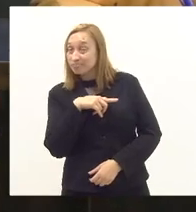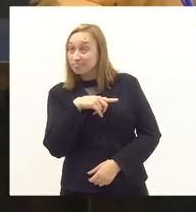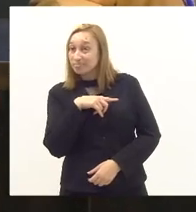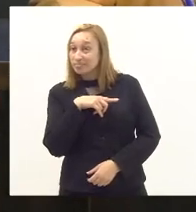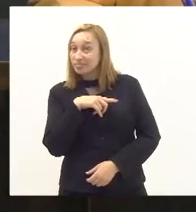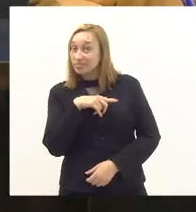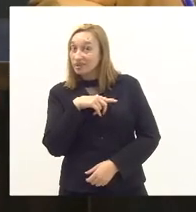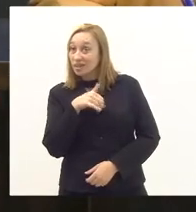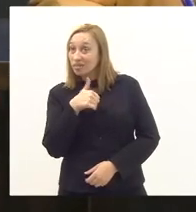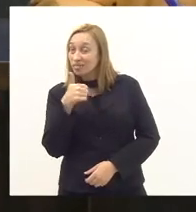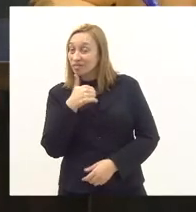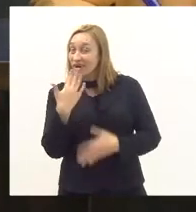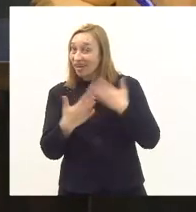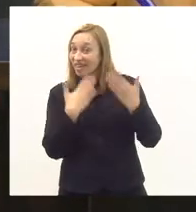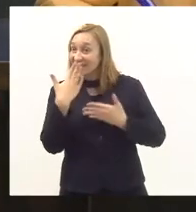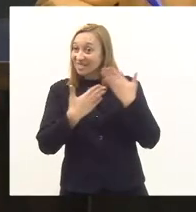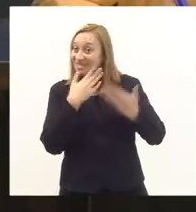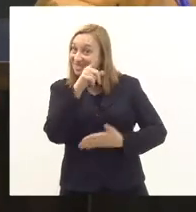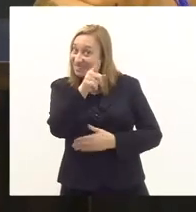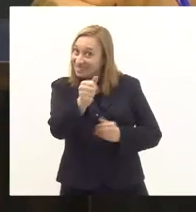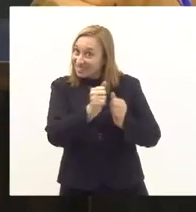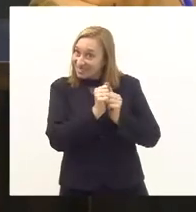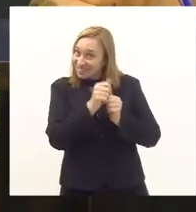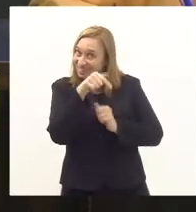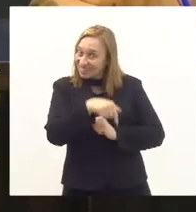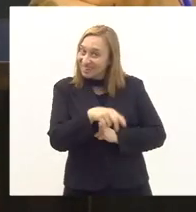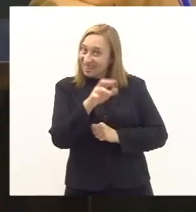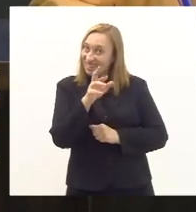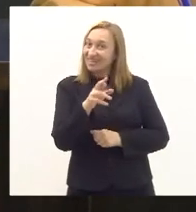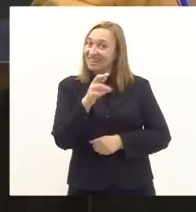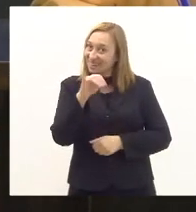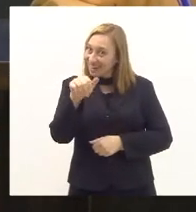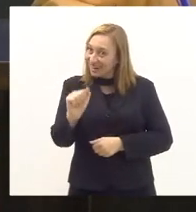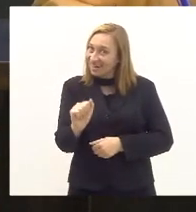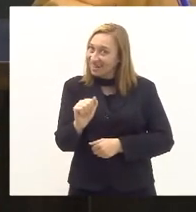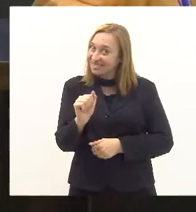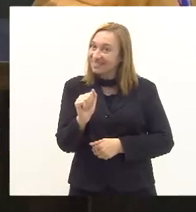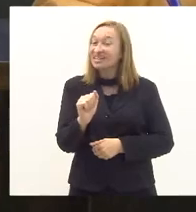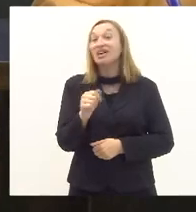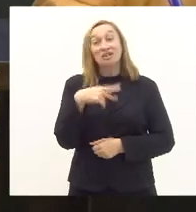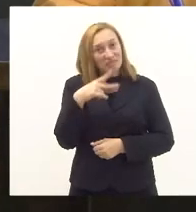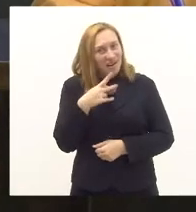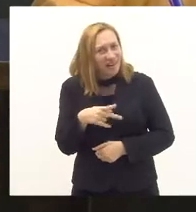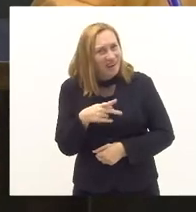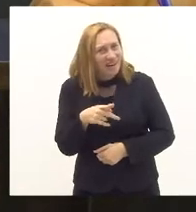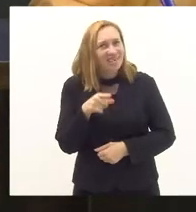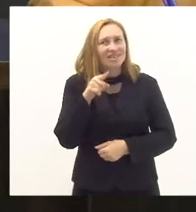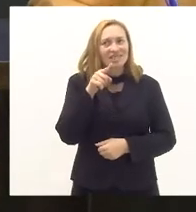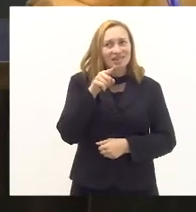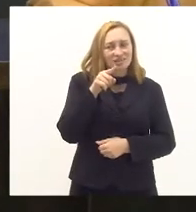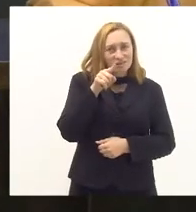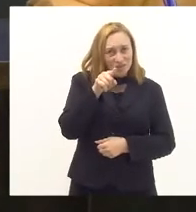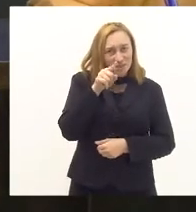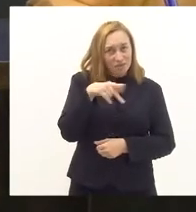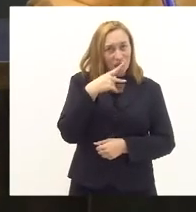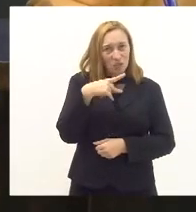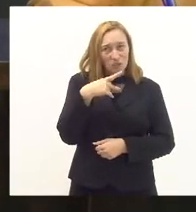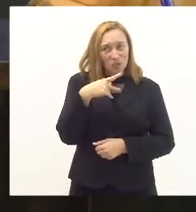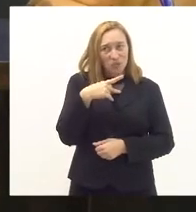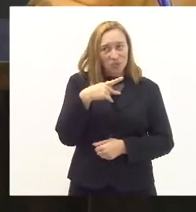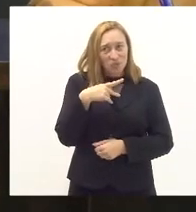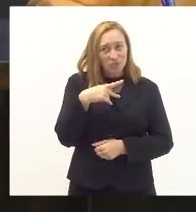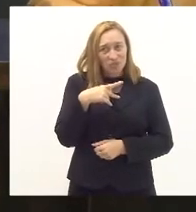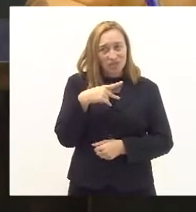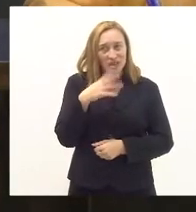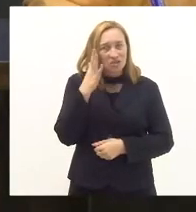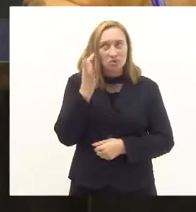bom, primeiro, a alegria de você e a Kiara estarem aqui, né, e dizer que nesse ponto que você tocou,